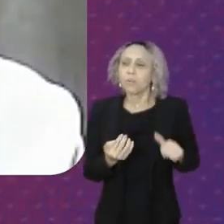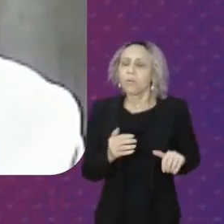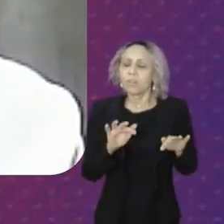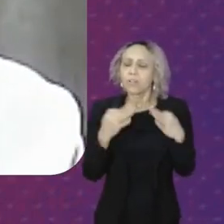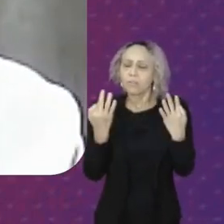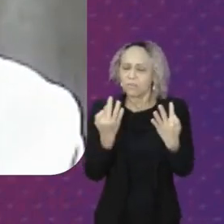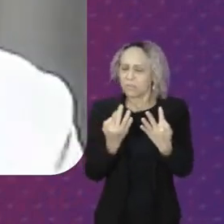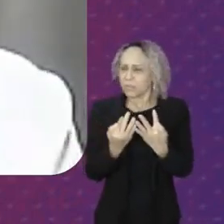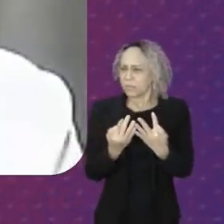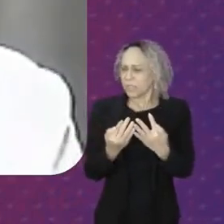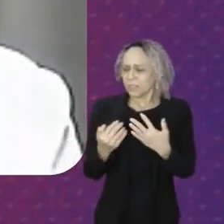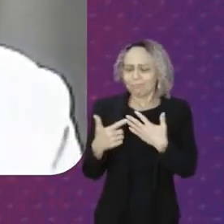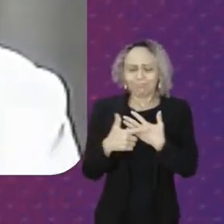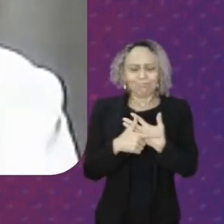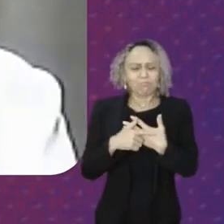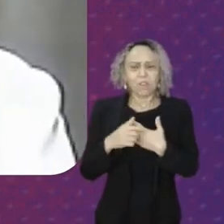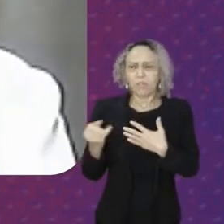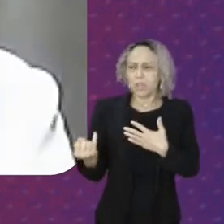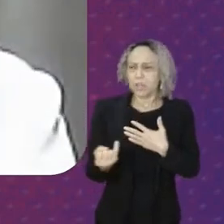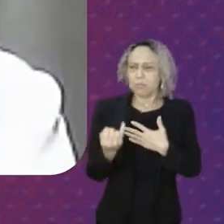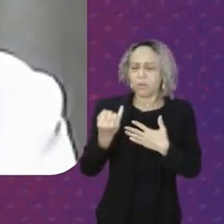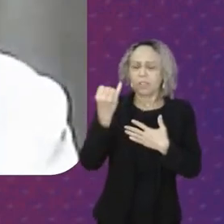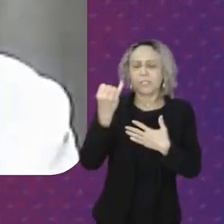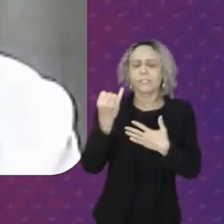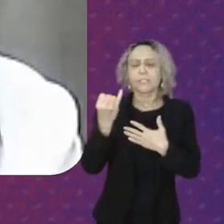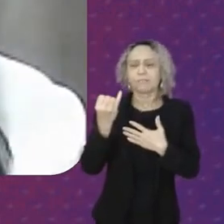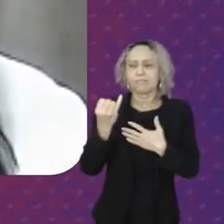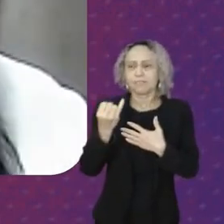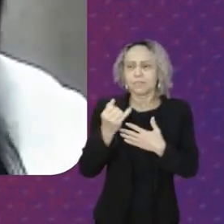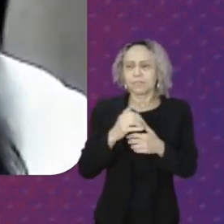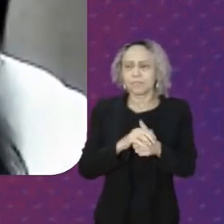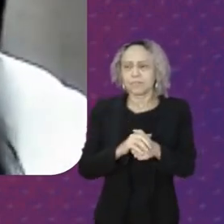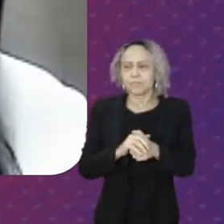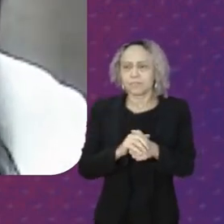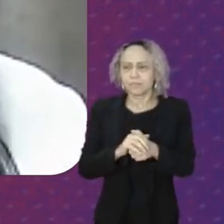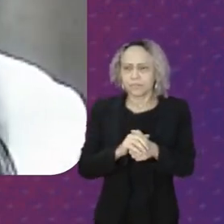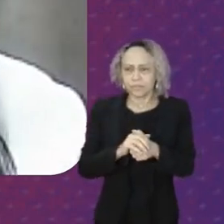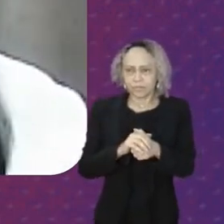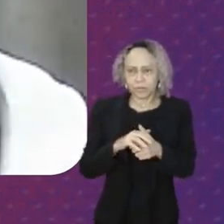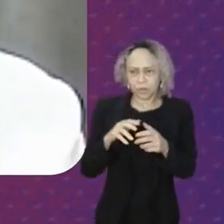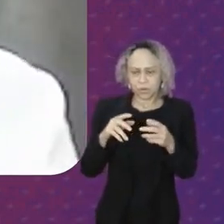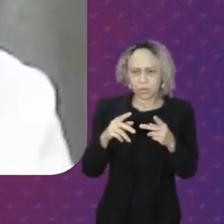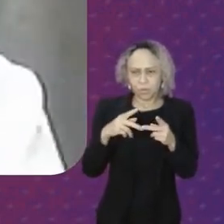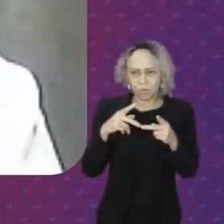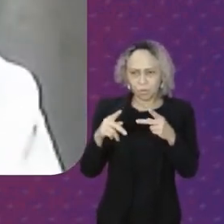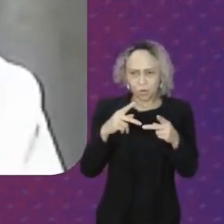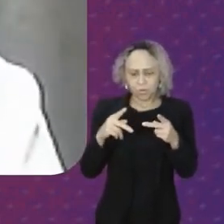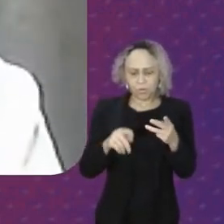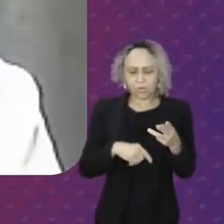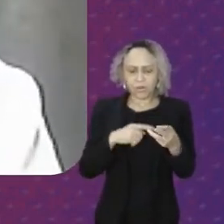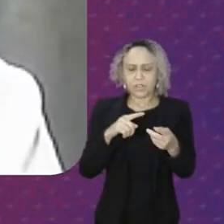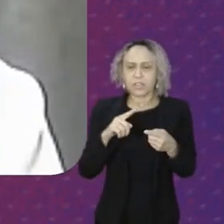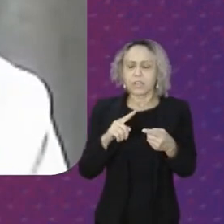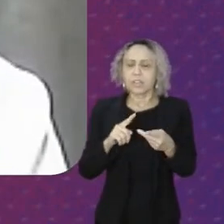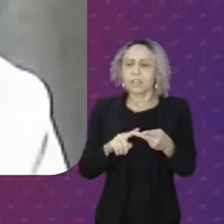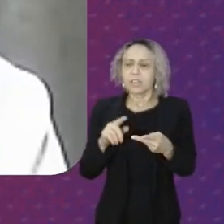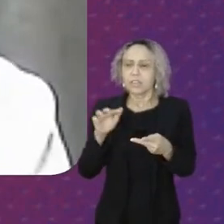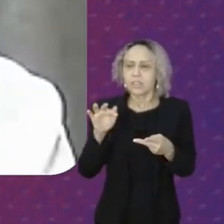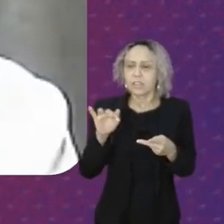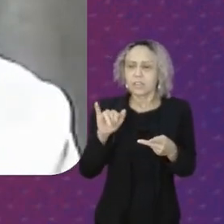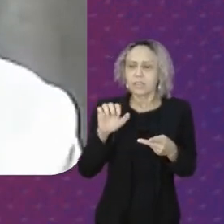papel importantíssimo junto com outros dois programas, o ProUni e o FIES. Mas, para além